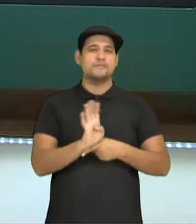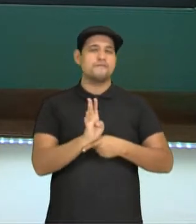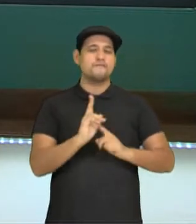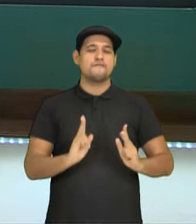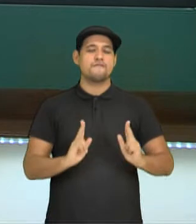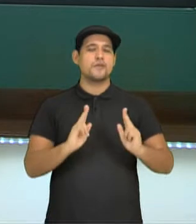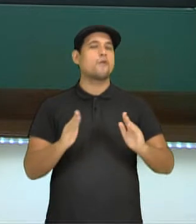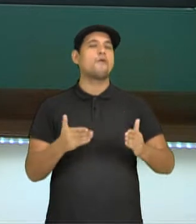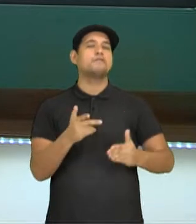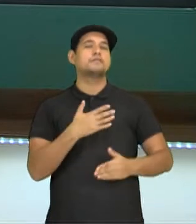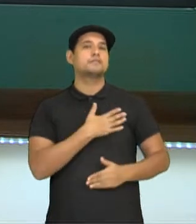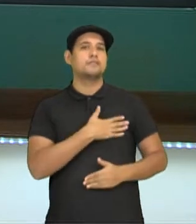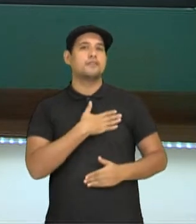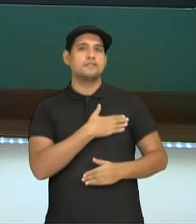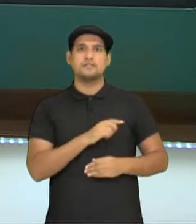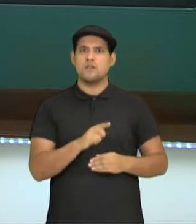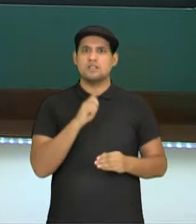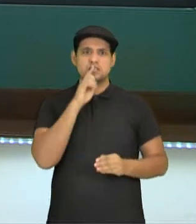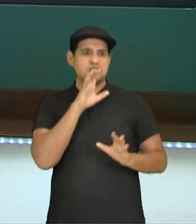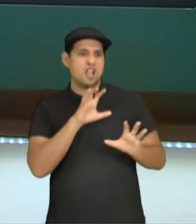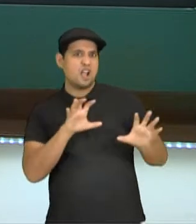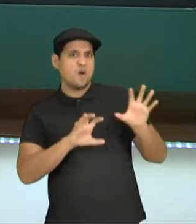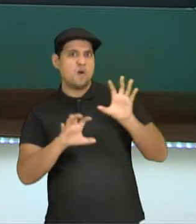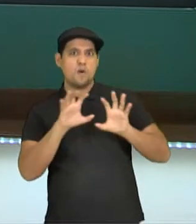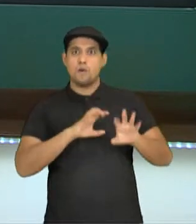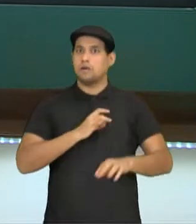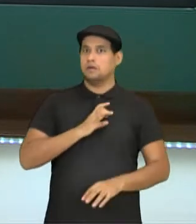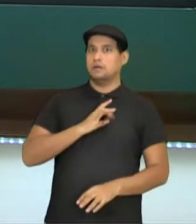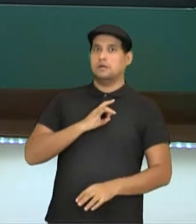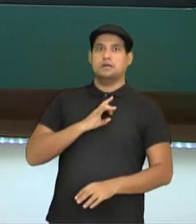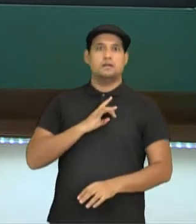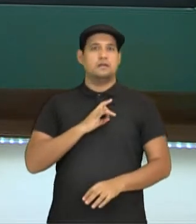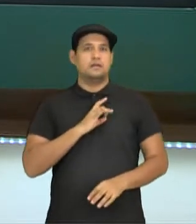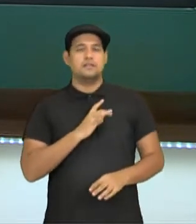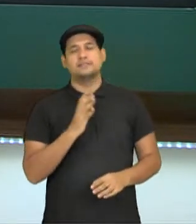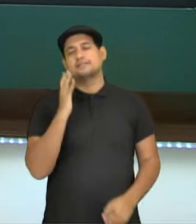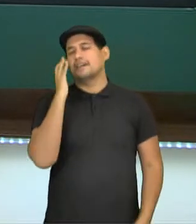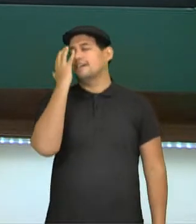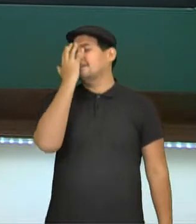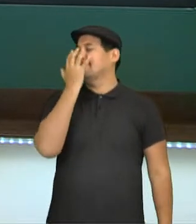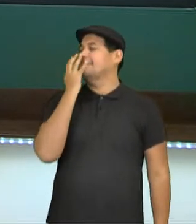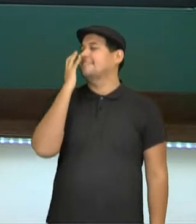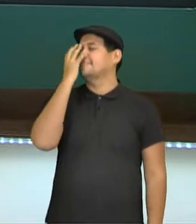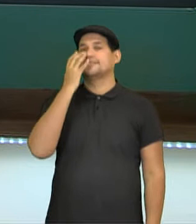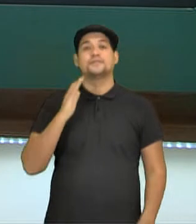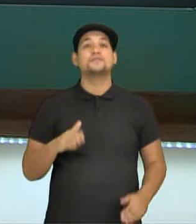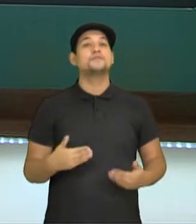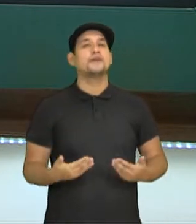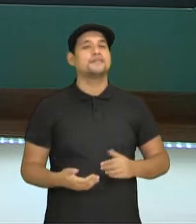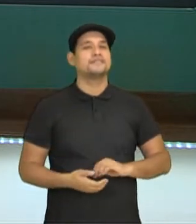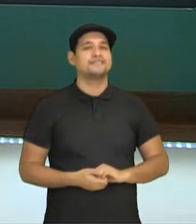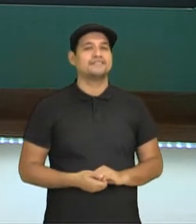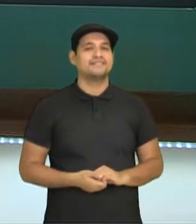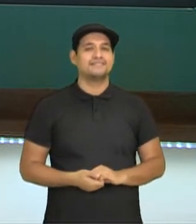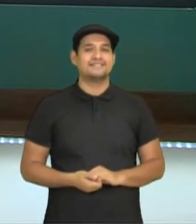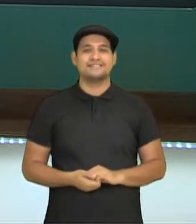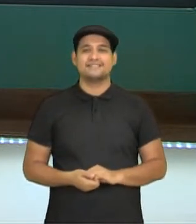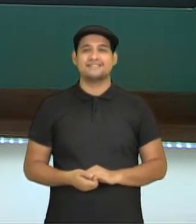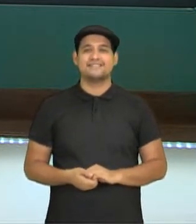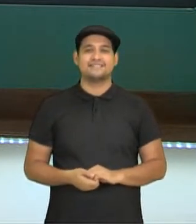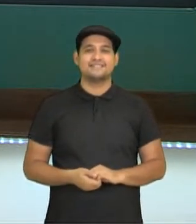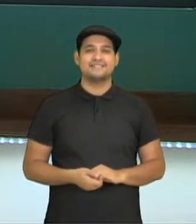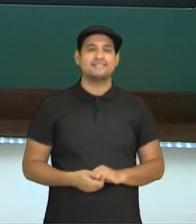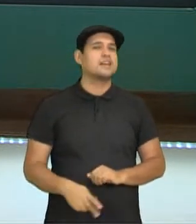você gosta? Você gosta mais de terror, suspense, romance? E aí? Na